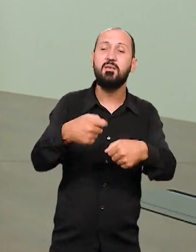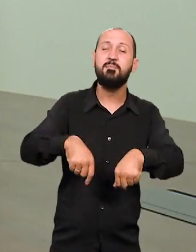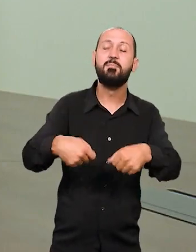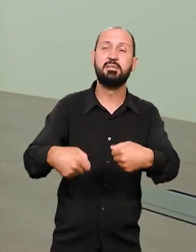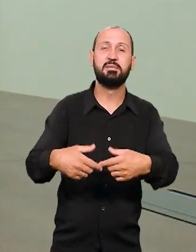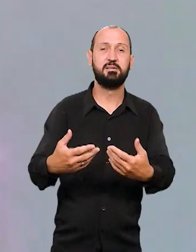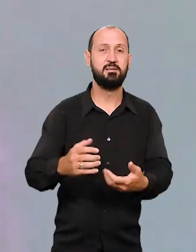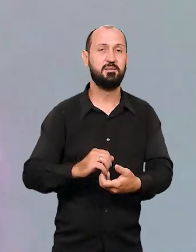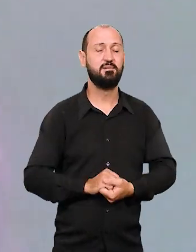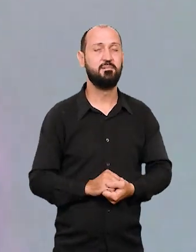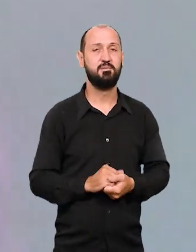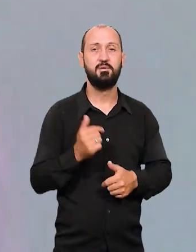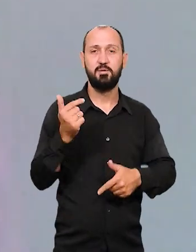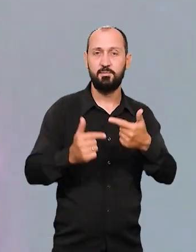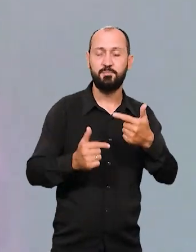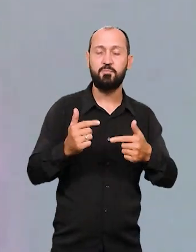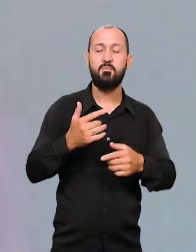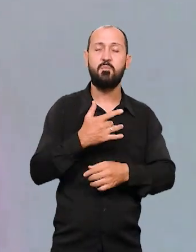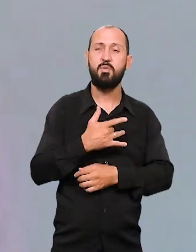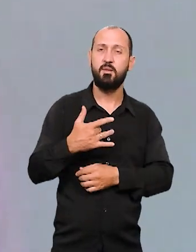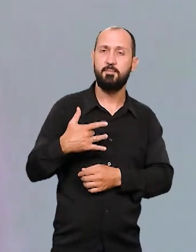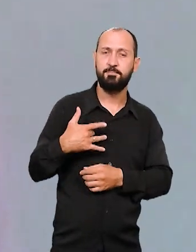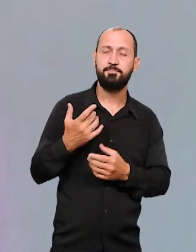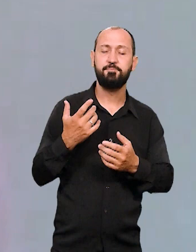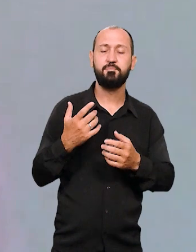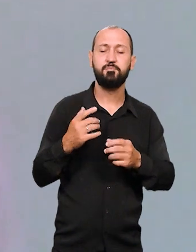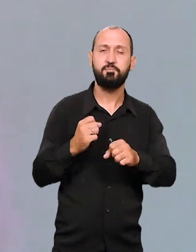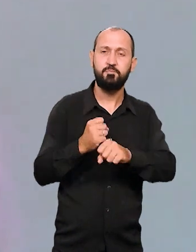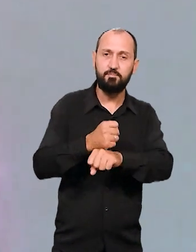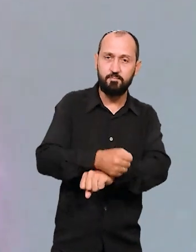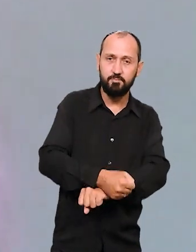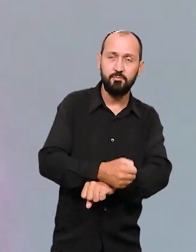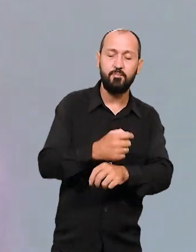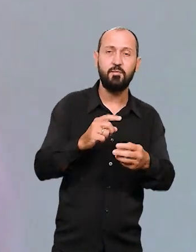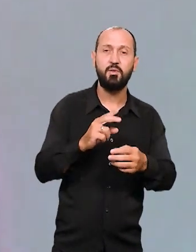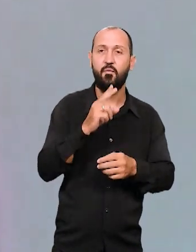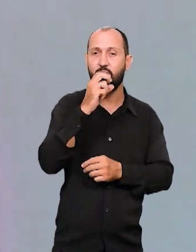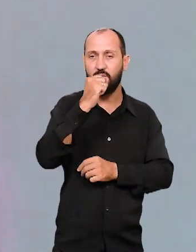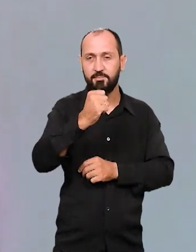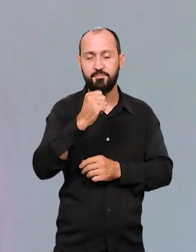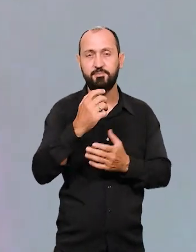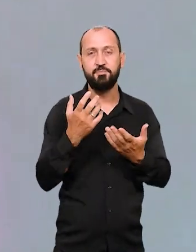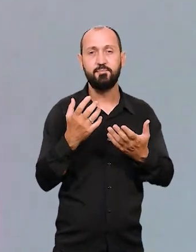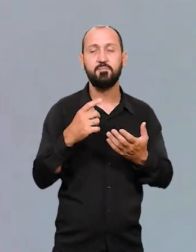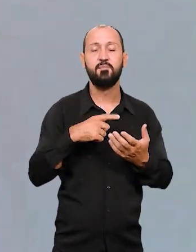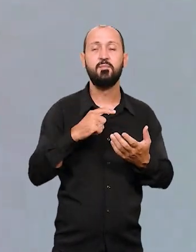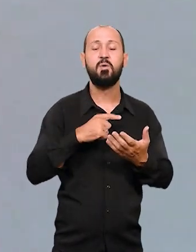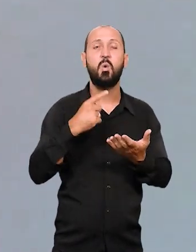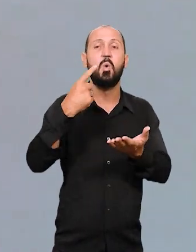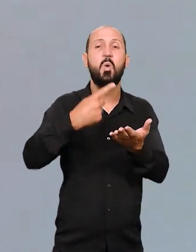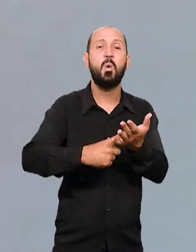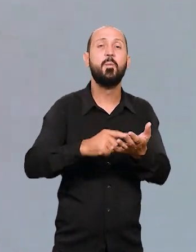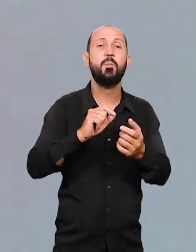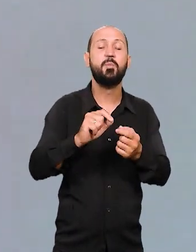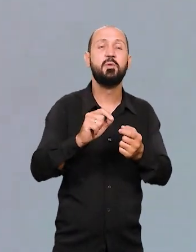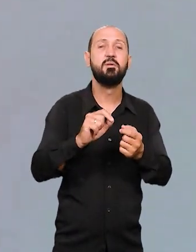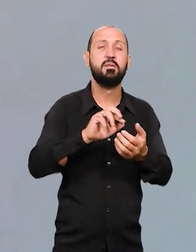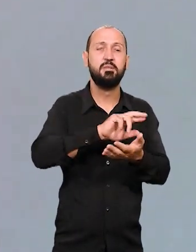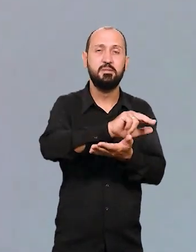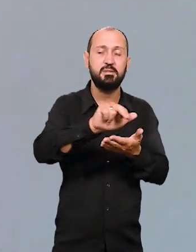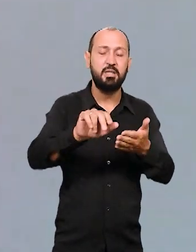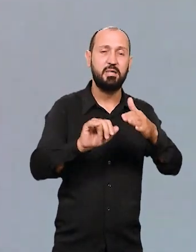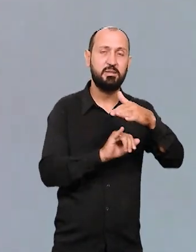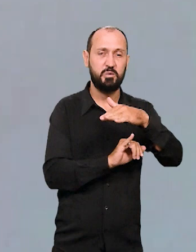a quem mais precisa. Ter políticas de saúde muito intensas, muito fortes. Temos o comprometimento